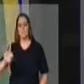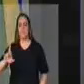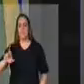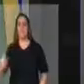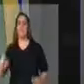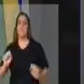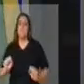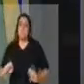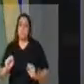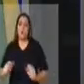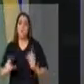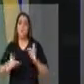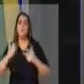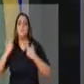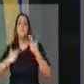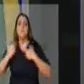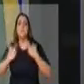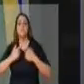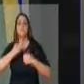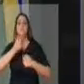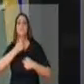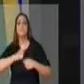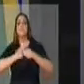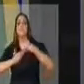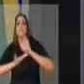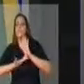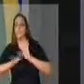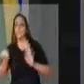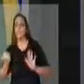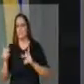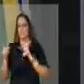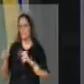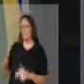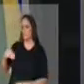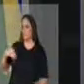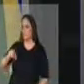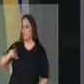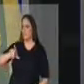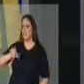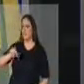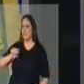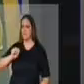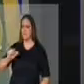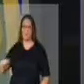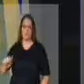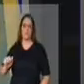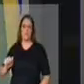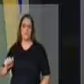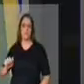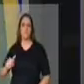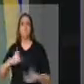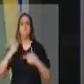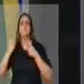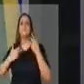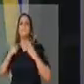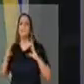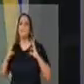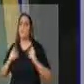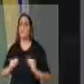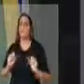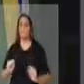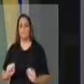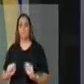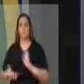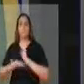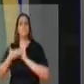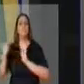realizada, retirada toda a laringe da pessoa, como no caso da Melissa. A gente chama isso de laringectomia total.